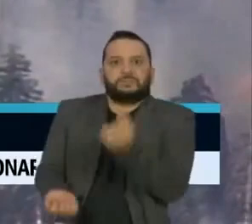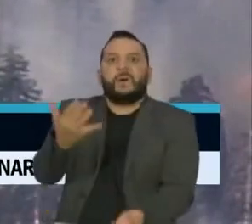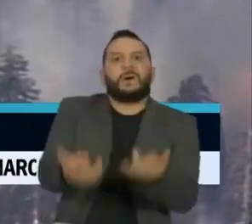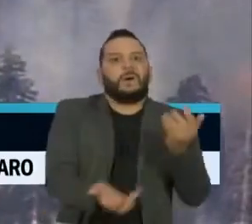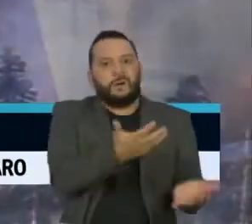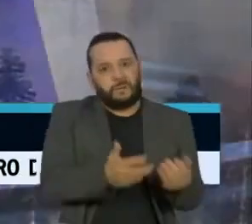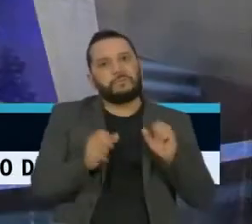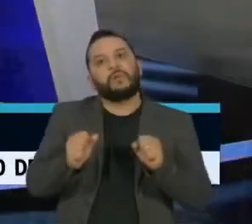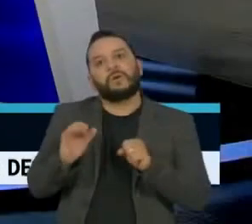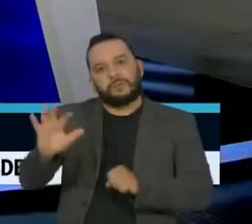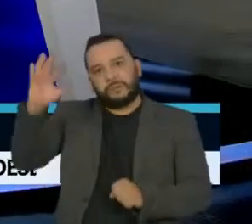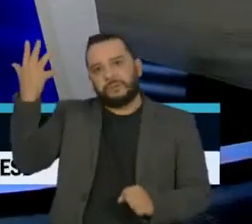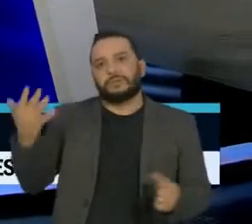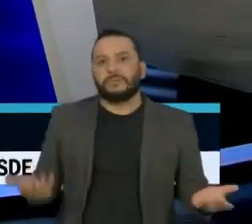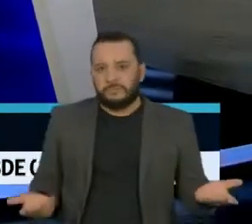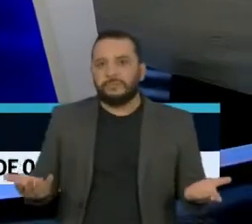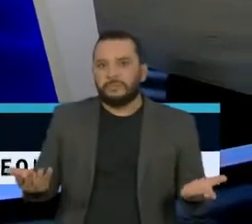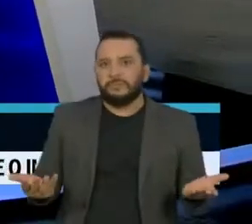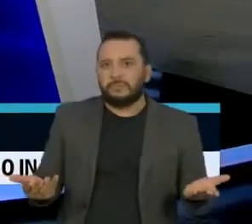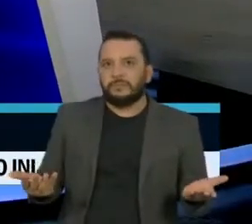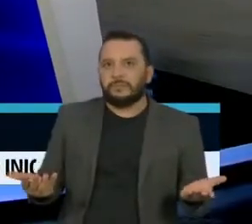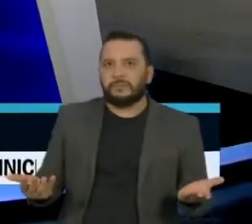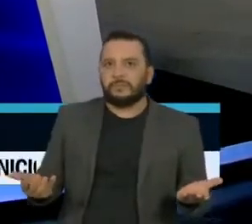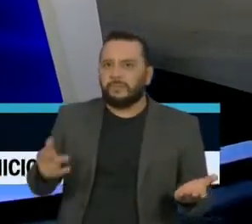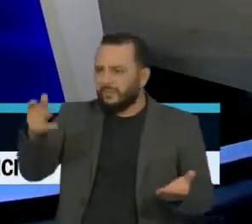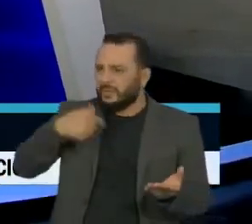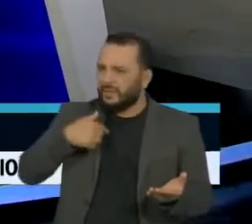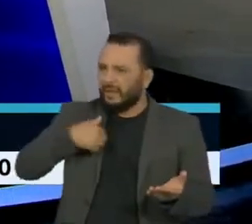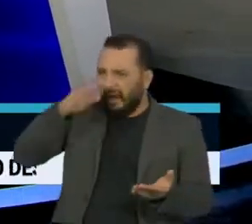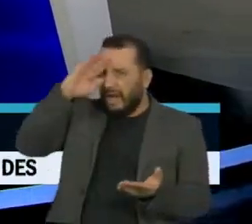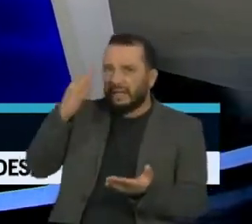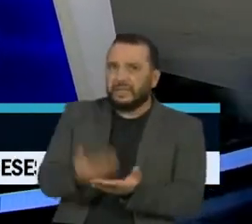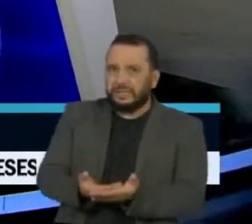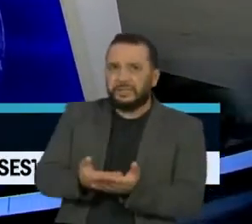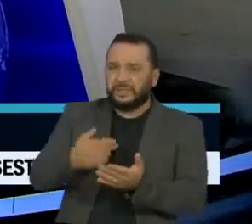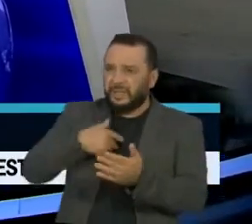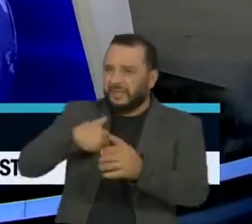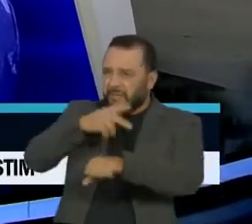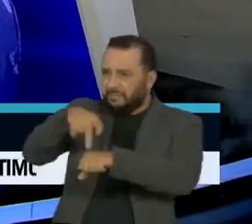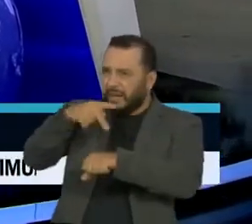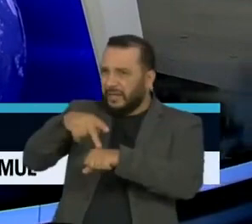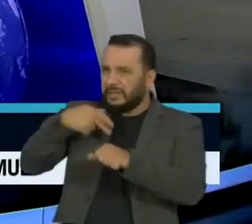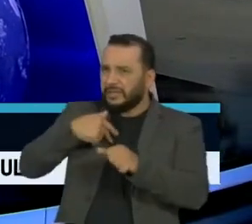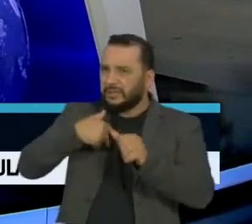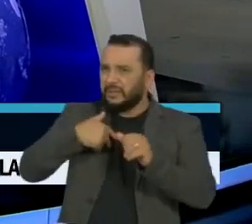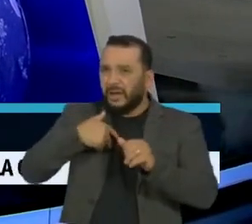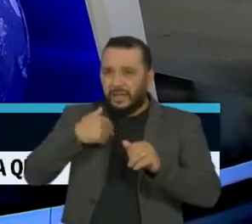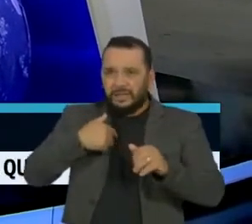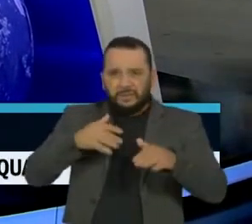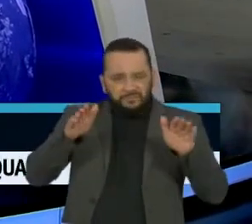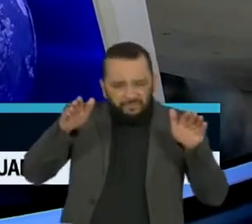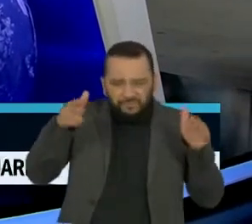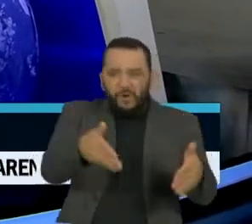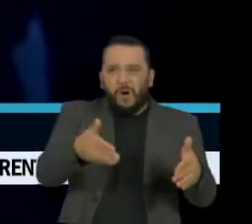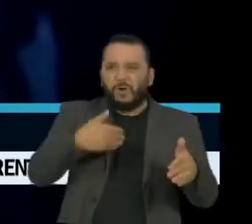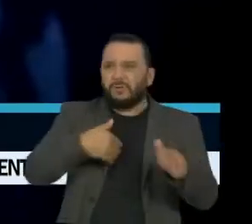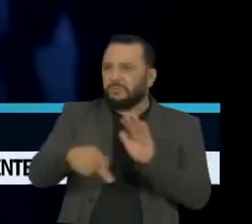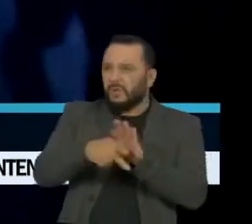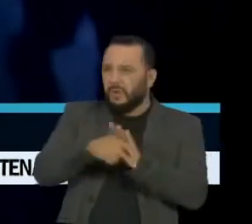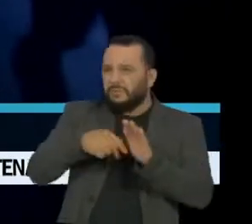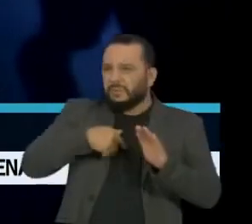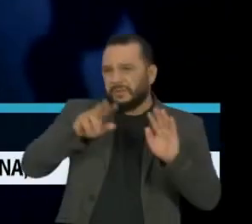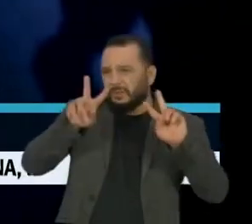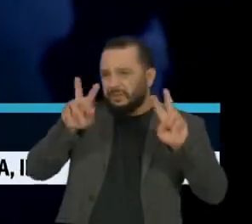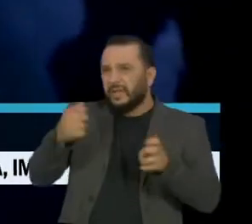florestais. Doutor João, o senhor acredita que as grandes potências vão se debruçar sobre o tema aquecimento global, meio ambiente, após a